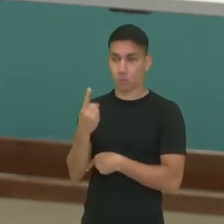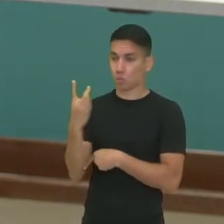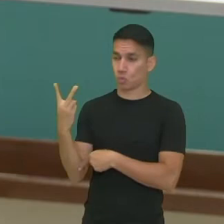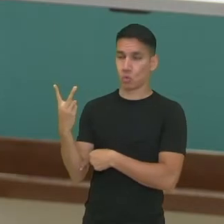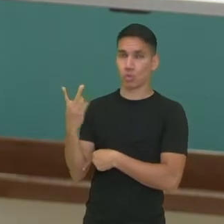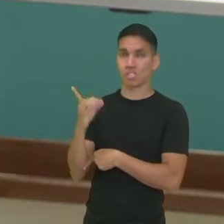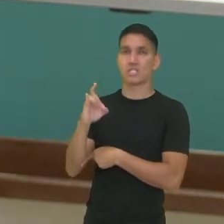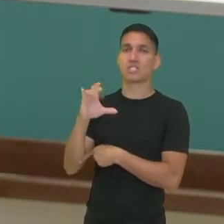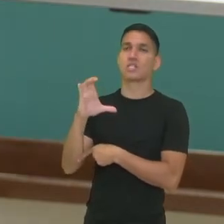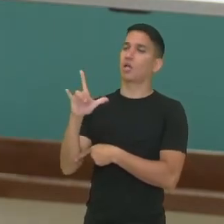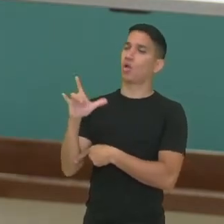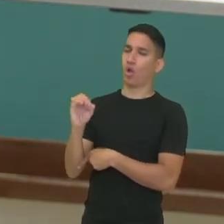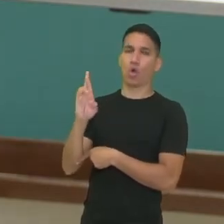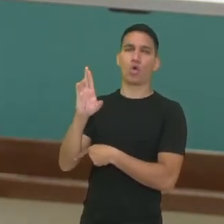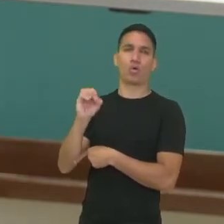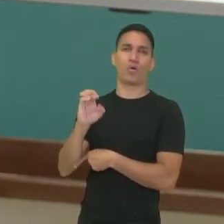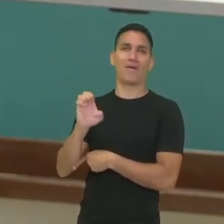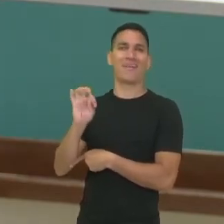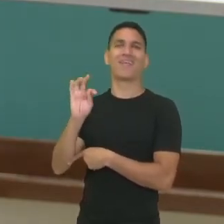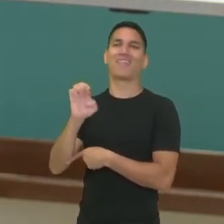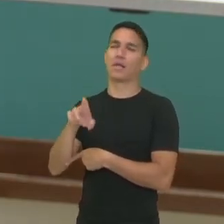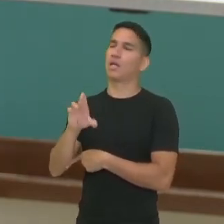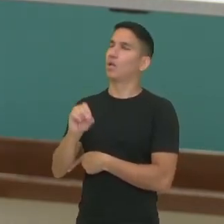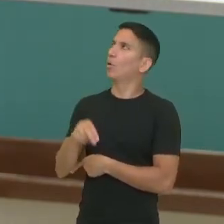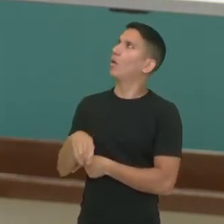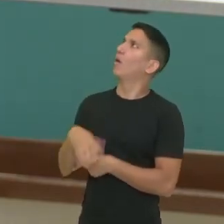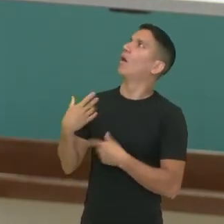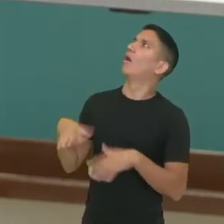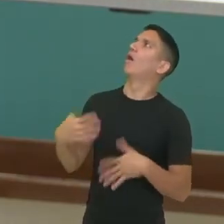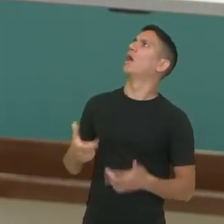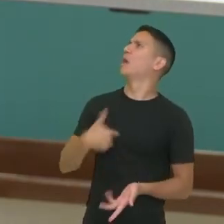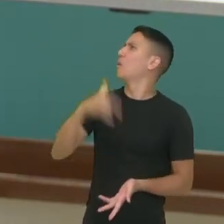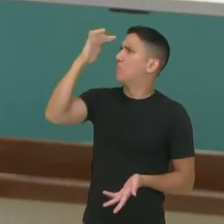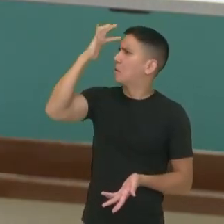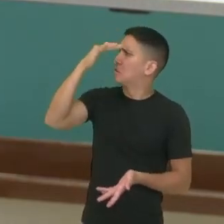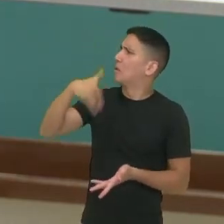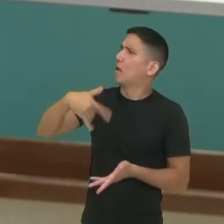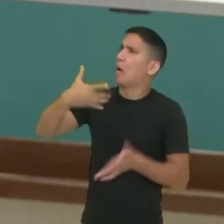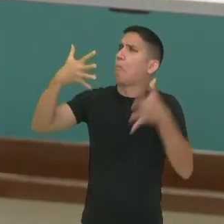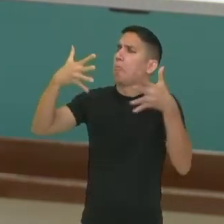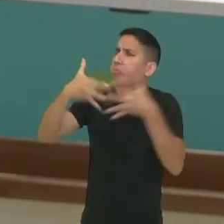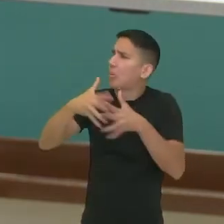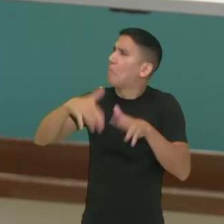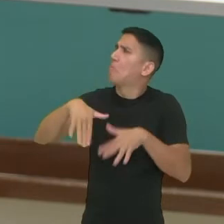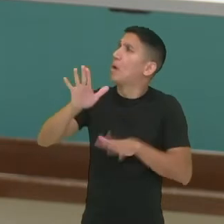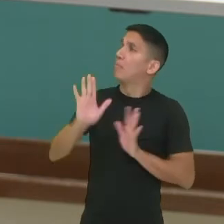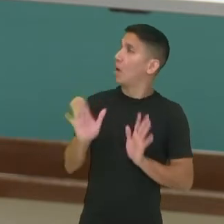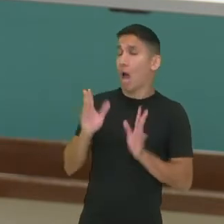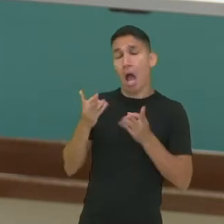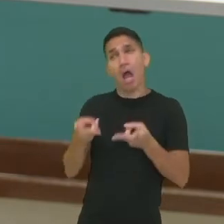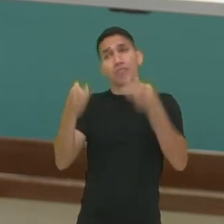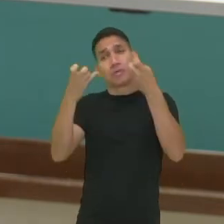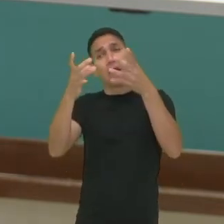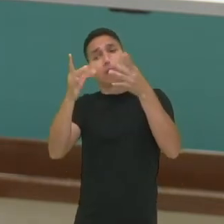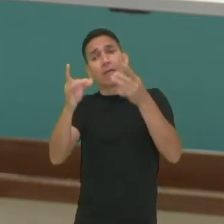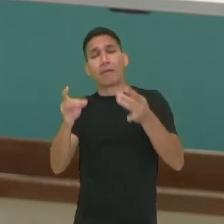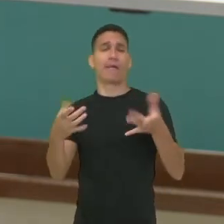dicloroeteno. Professor, confesso, professor, que pensei que seria um pouco mais complicado, mas vendo